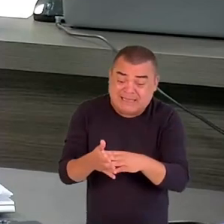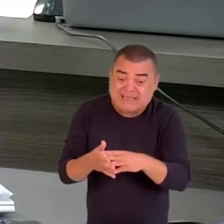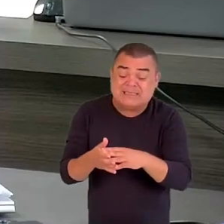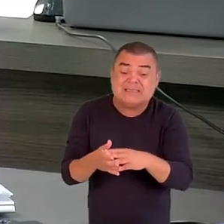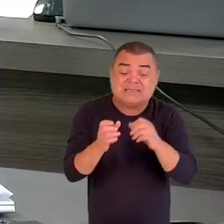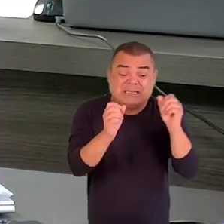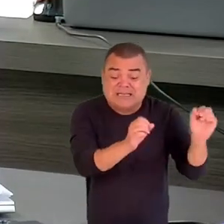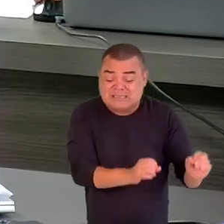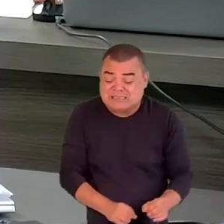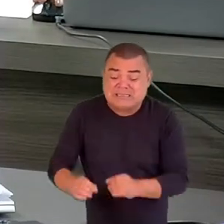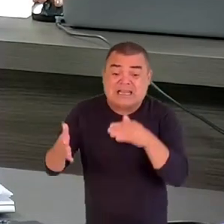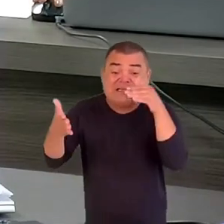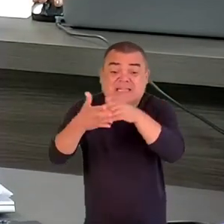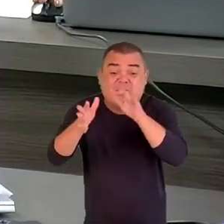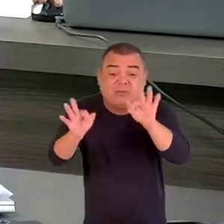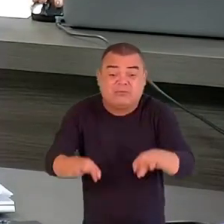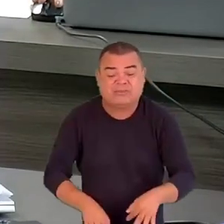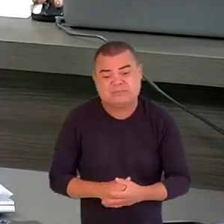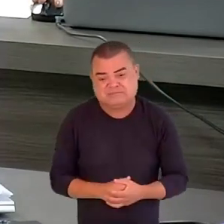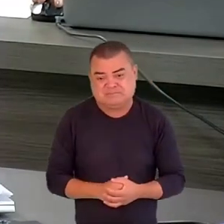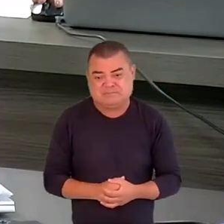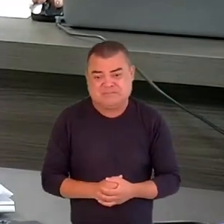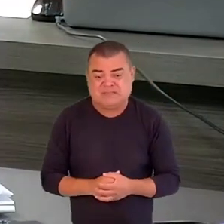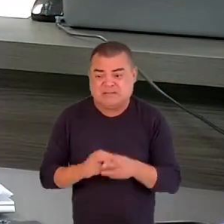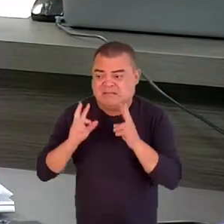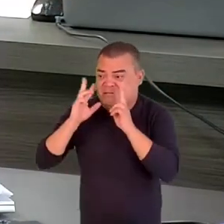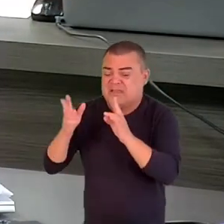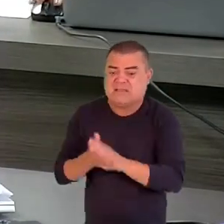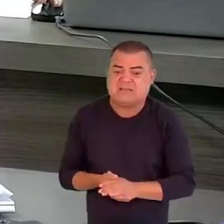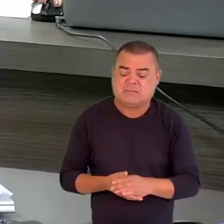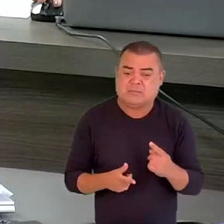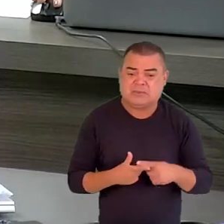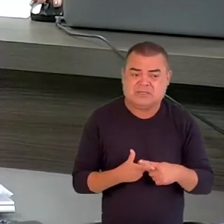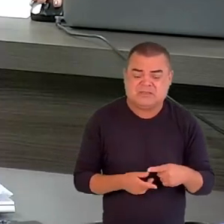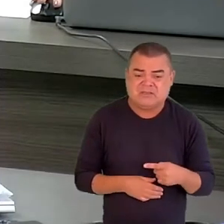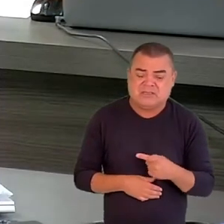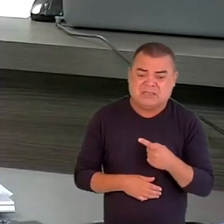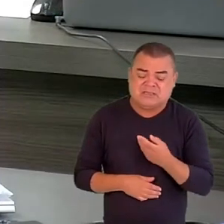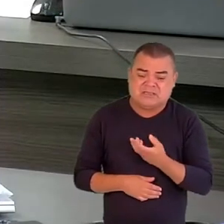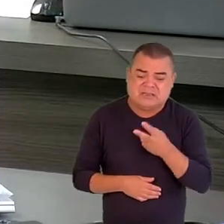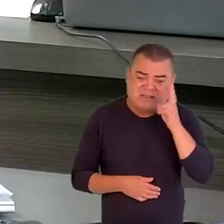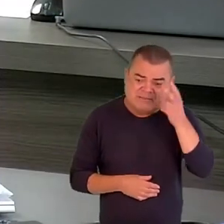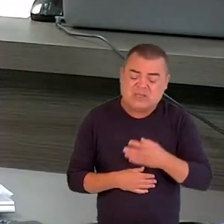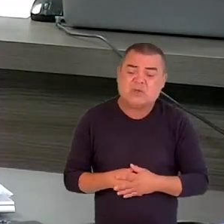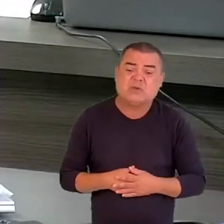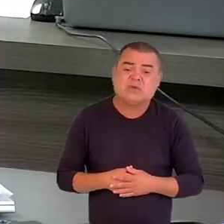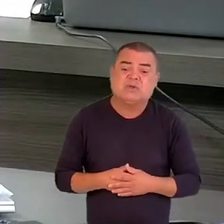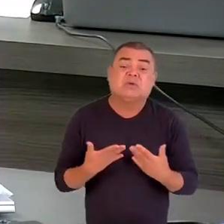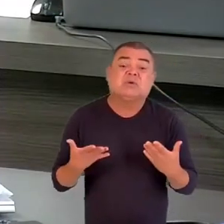queria saber o que tanto mais seria capaz de ser dito por aquele